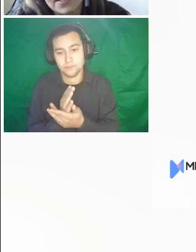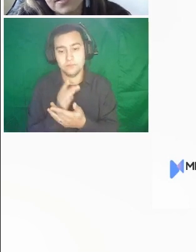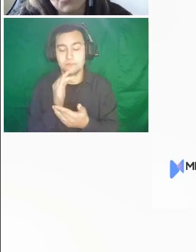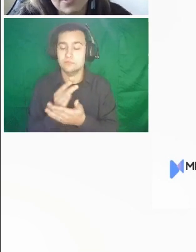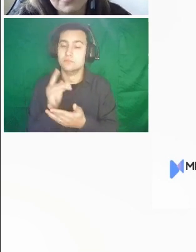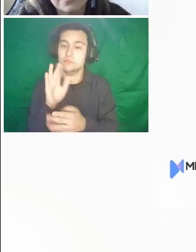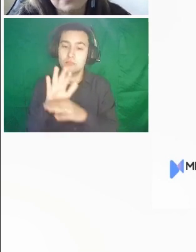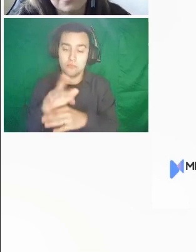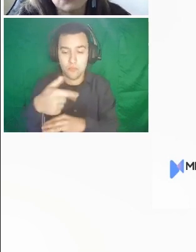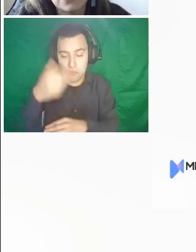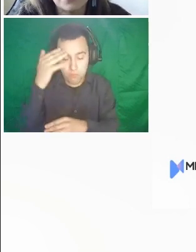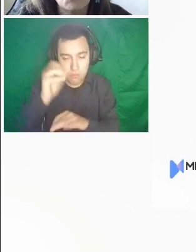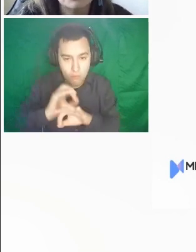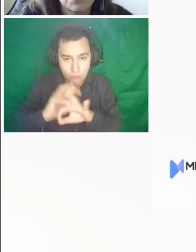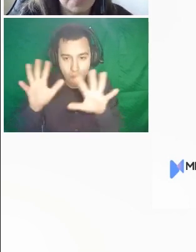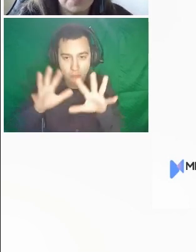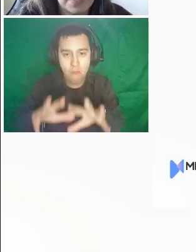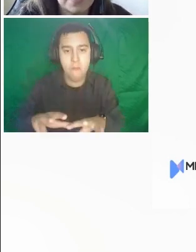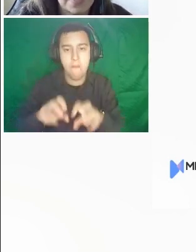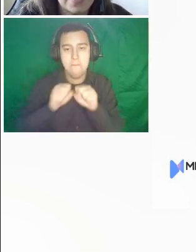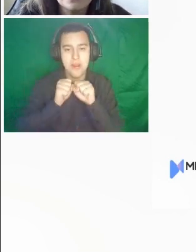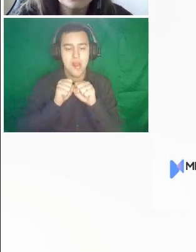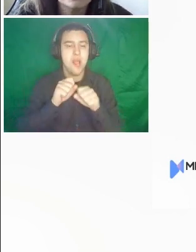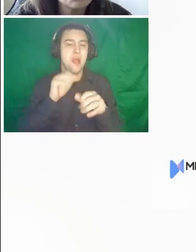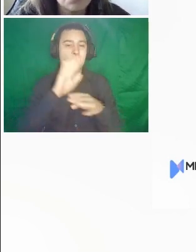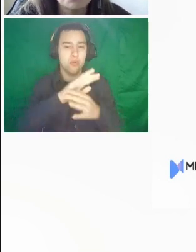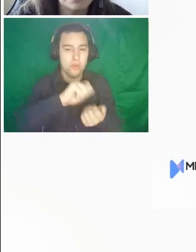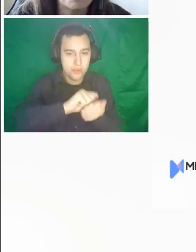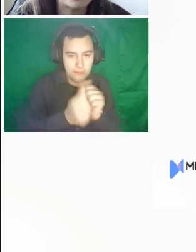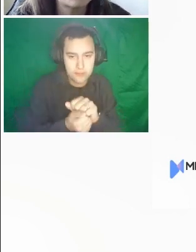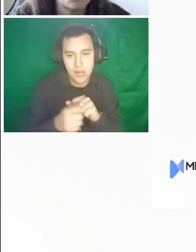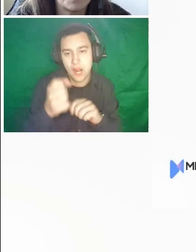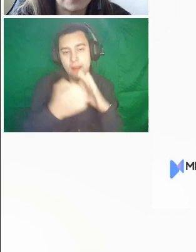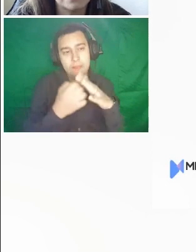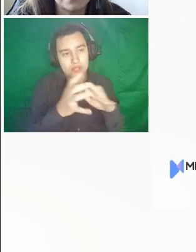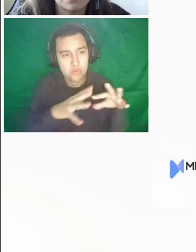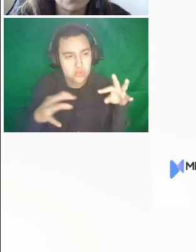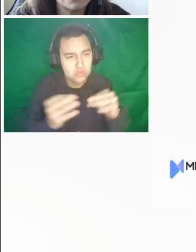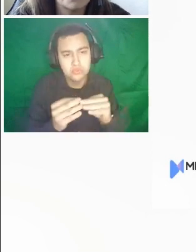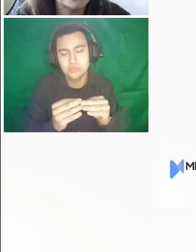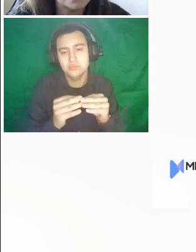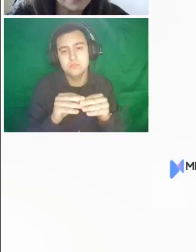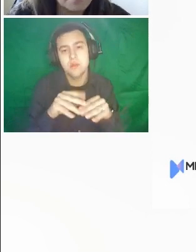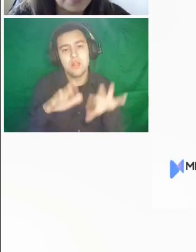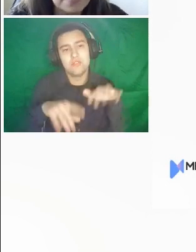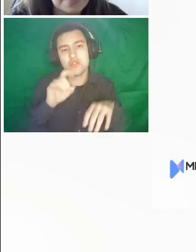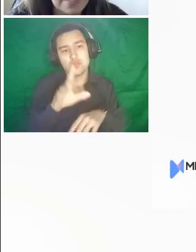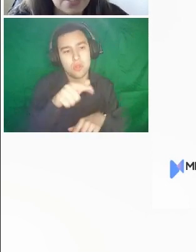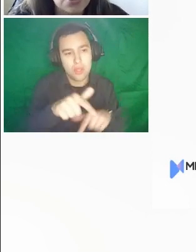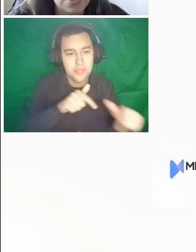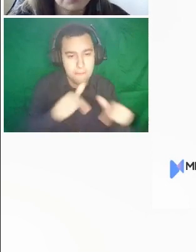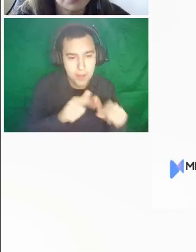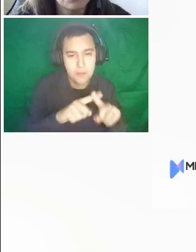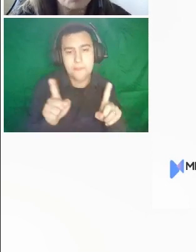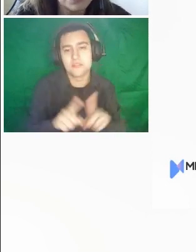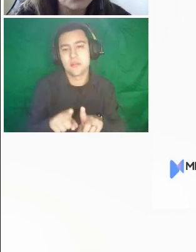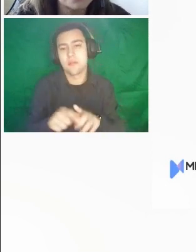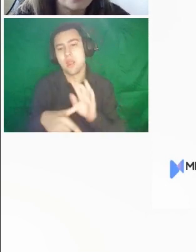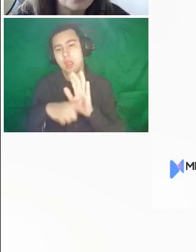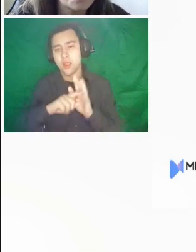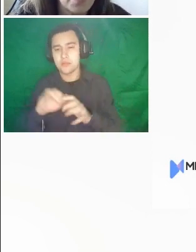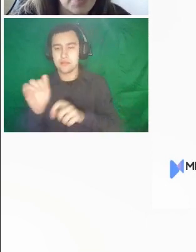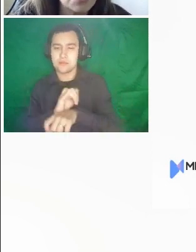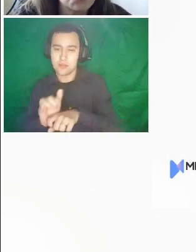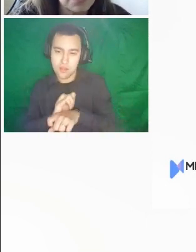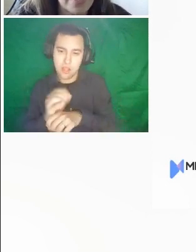isso para todas as outras áreas de negócio da empresa né Não só numa camada de operação mas mas lá na camada estratégica como que a